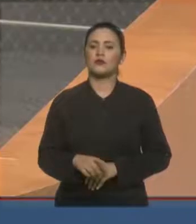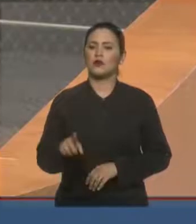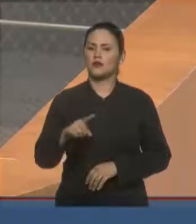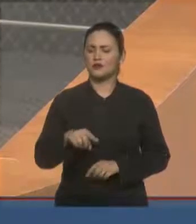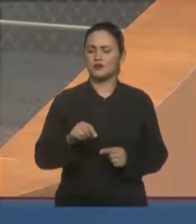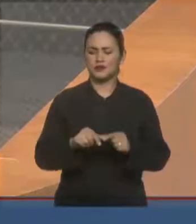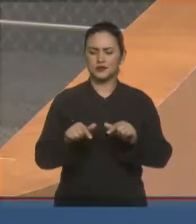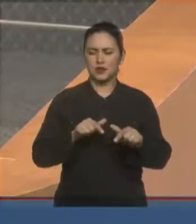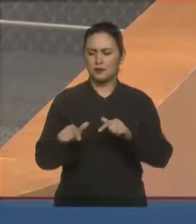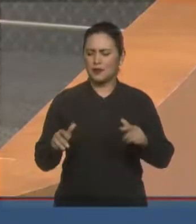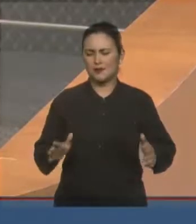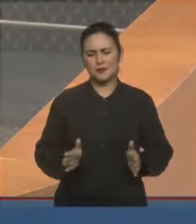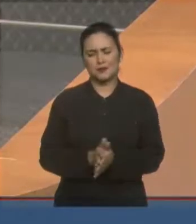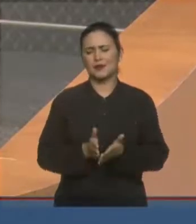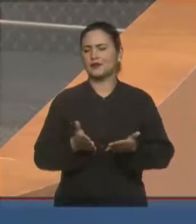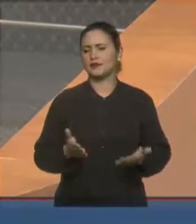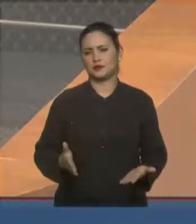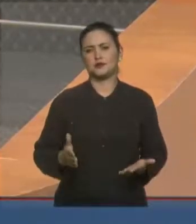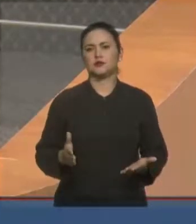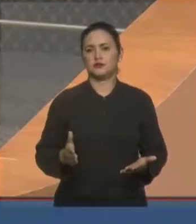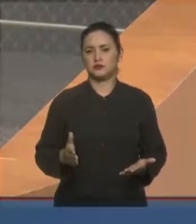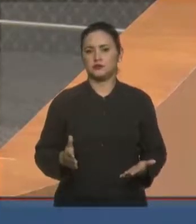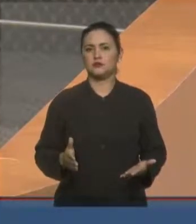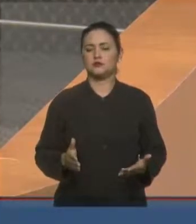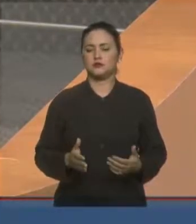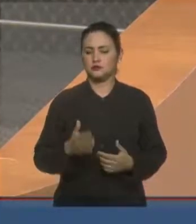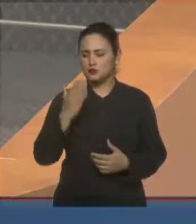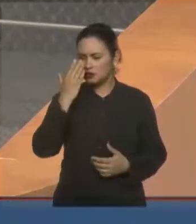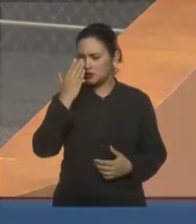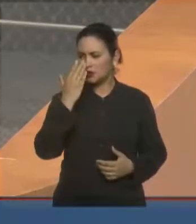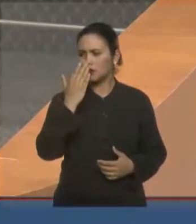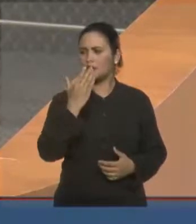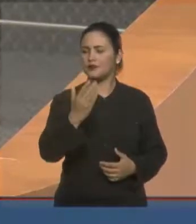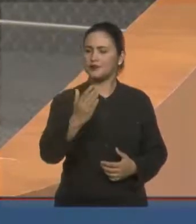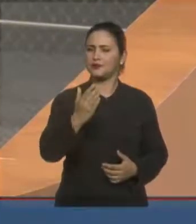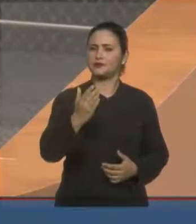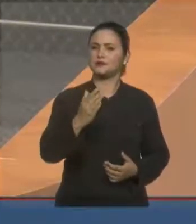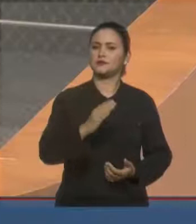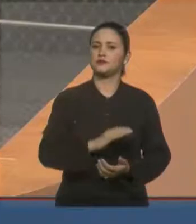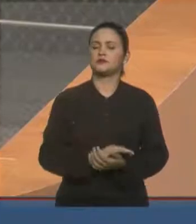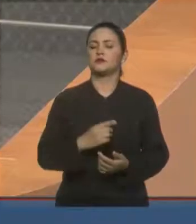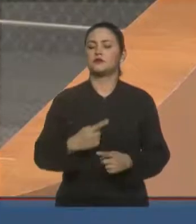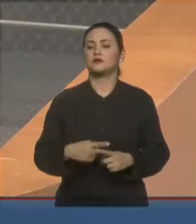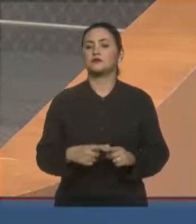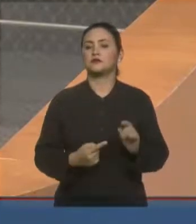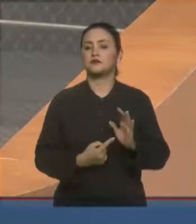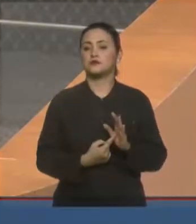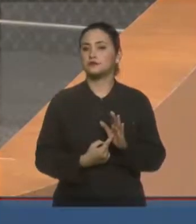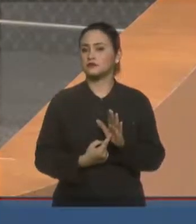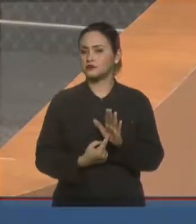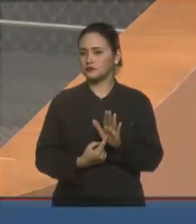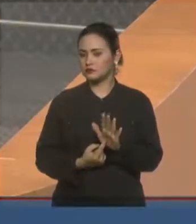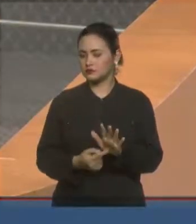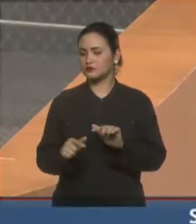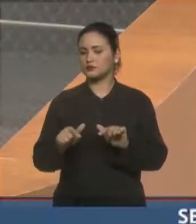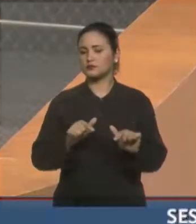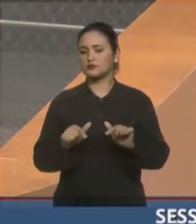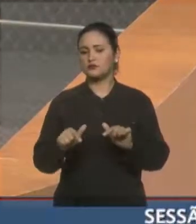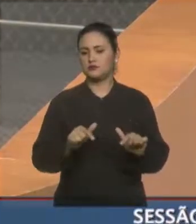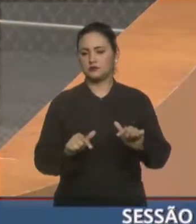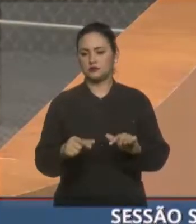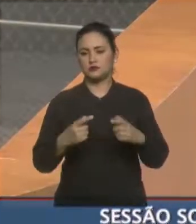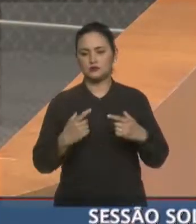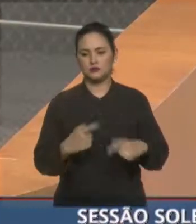diferença. Tá? Então, a gente agradece a oportunidade de estar aqui, de estar mostrando um pouquinho da perícia oficial e do trabalho do Centro de